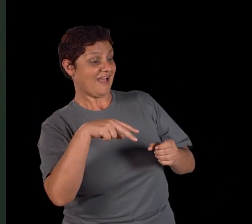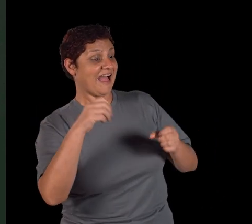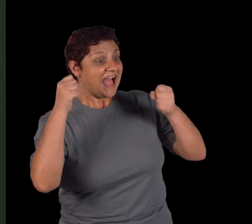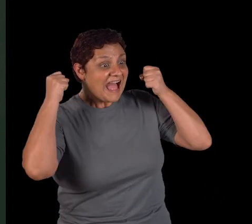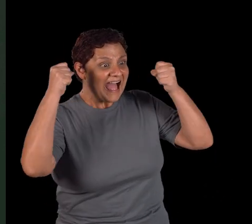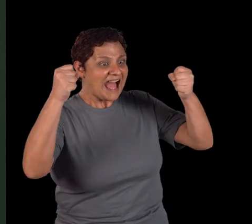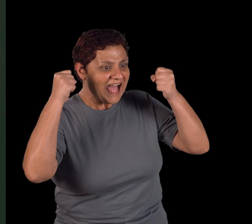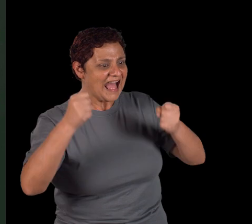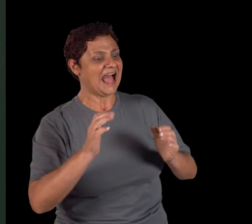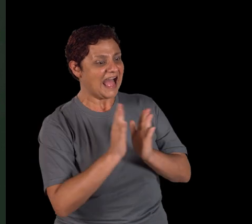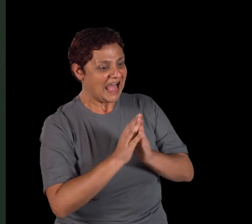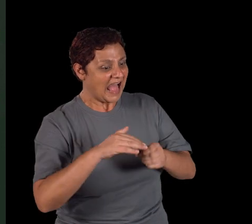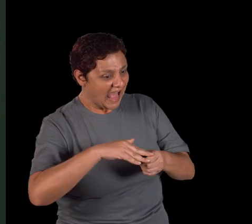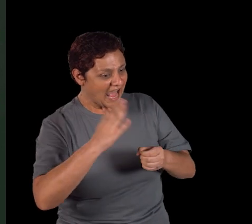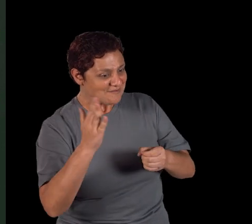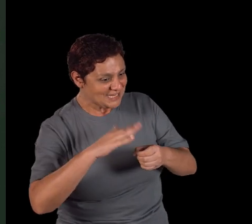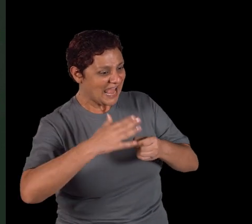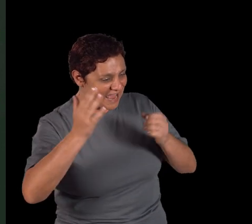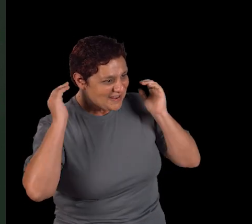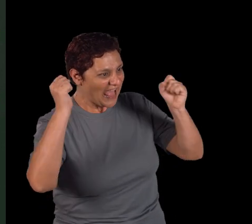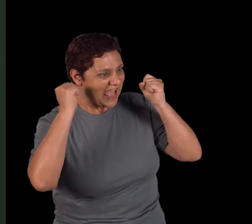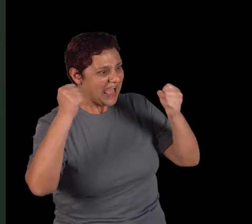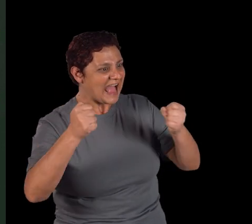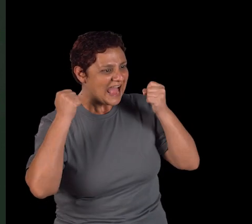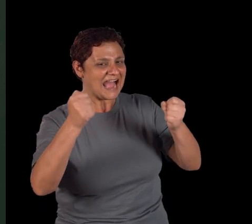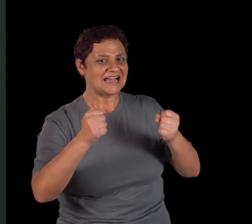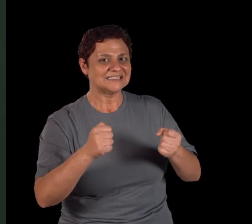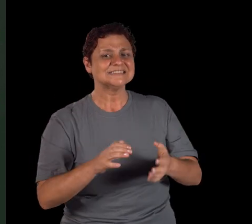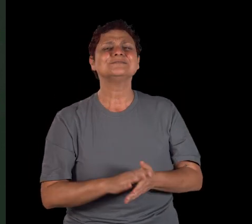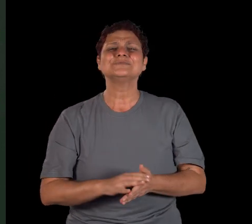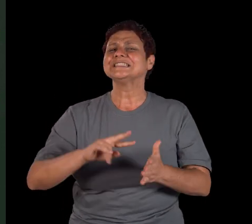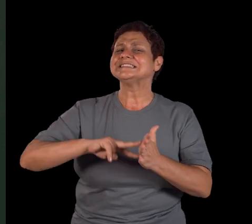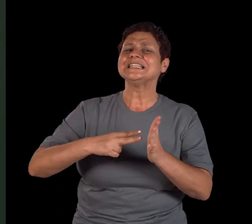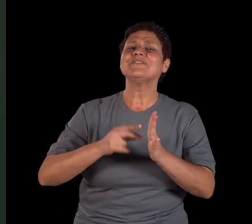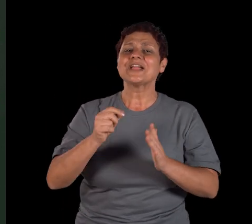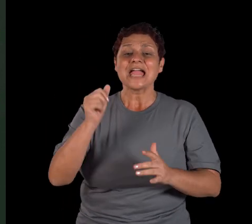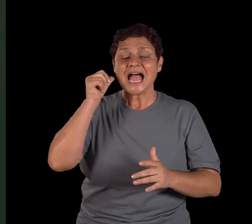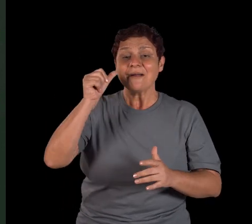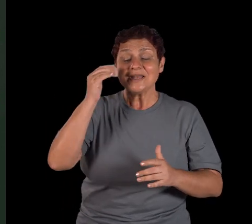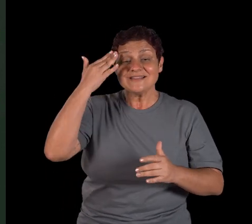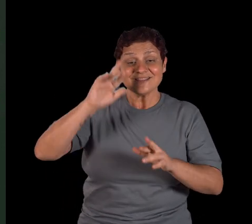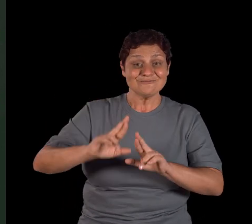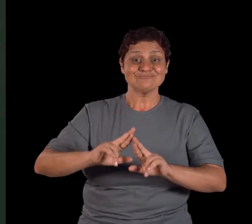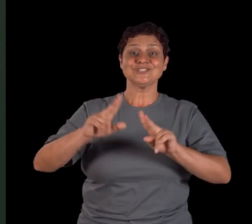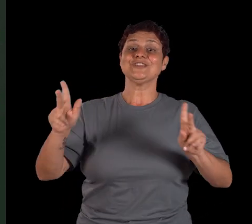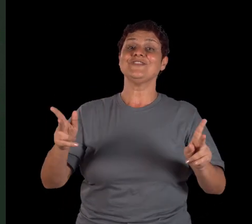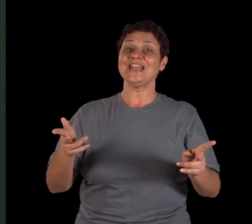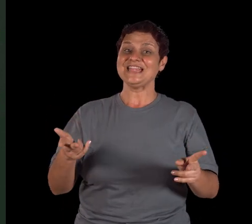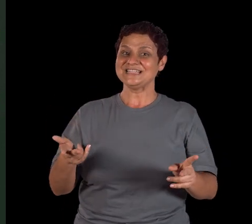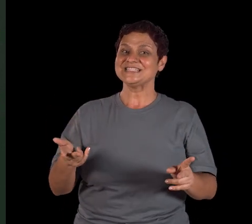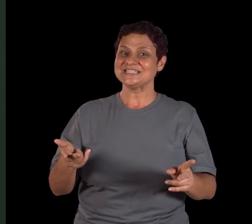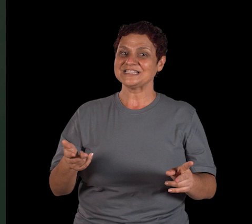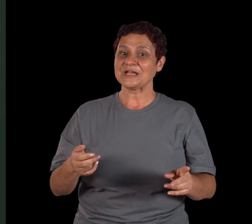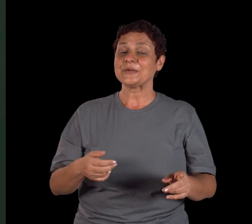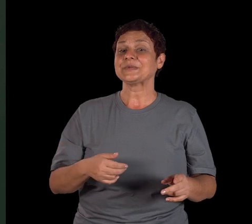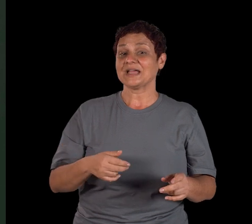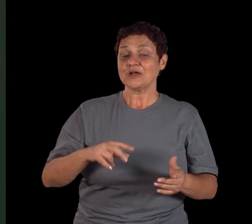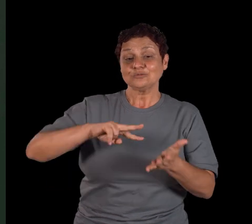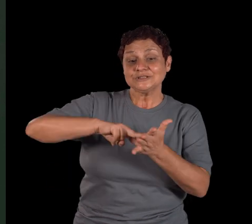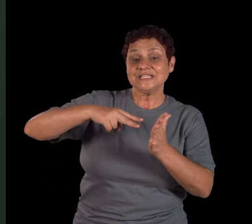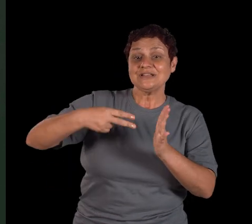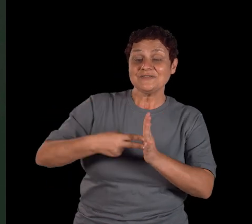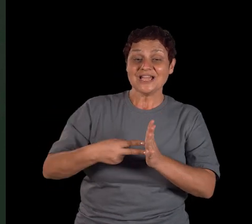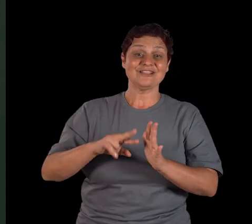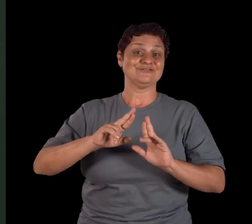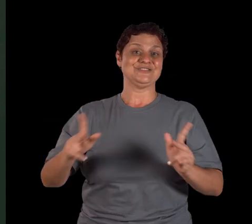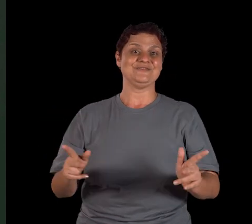e... Abre. Pronto. Ela entendeu de um jeito diferente do que ele quis dizer. Com sentido